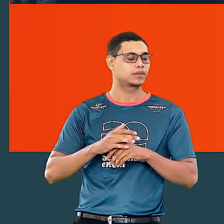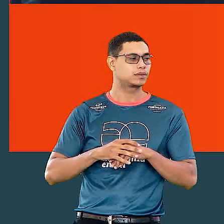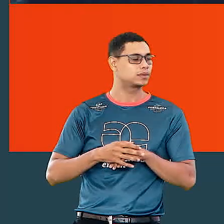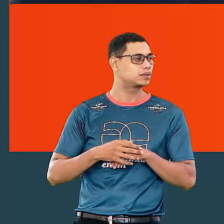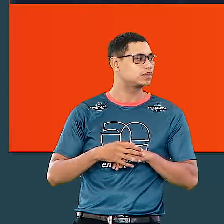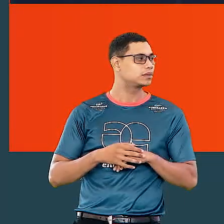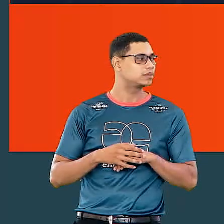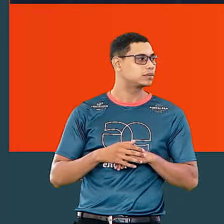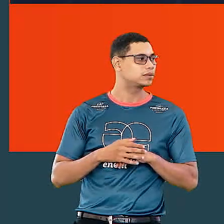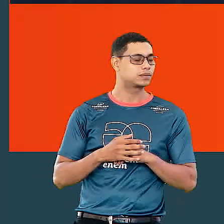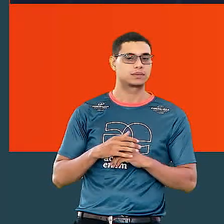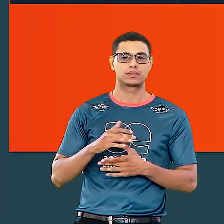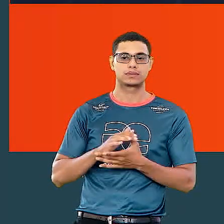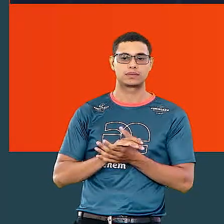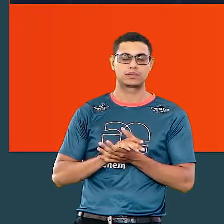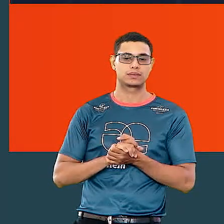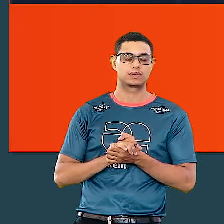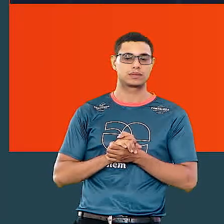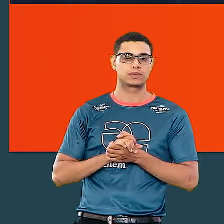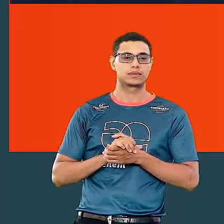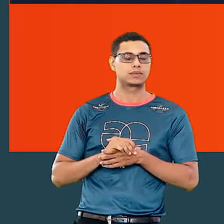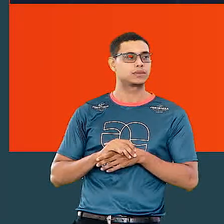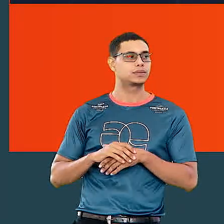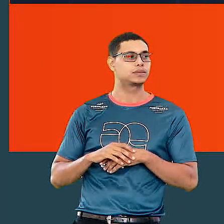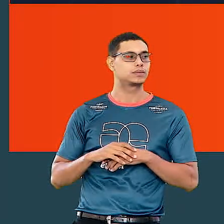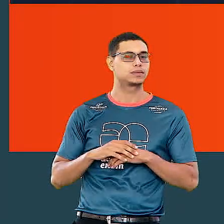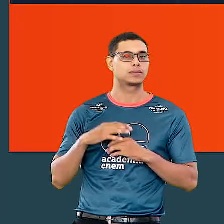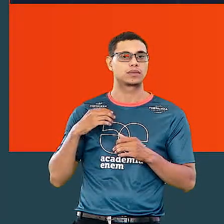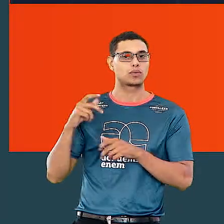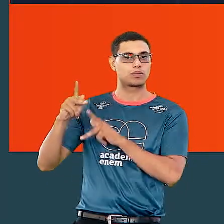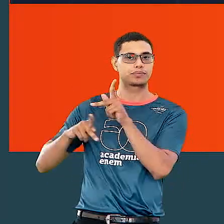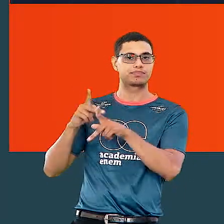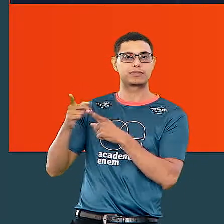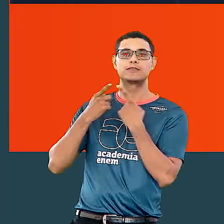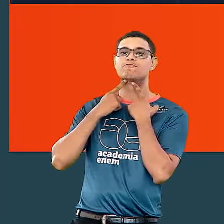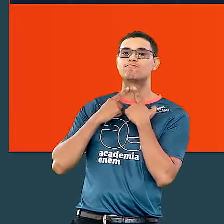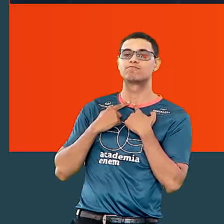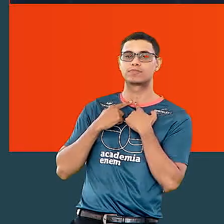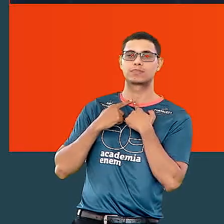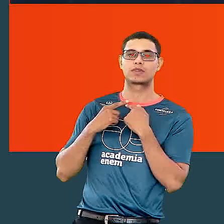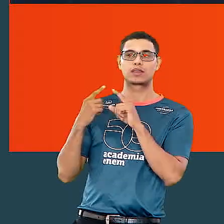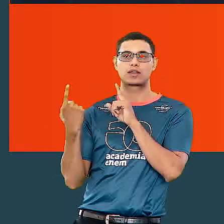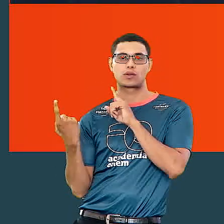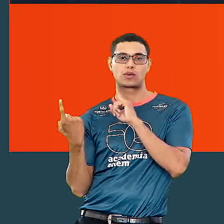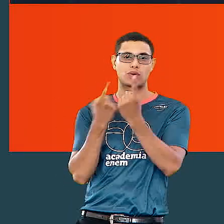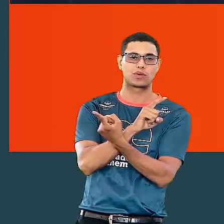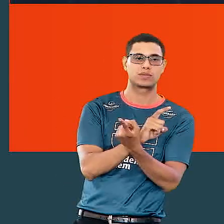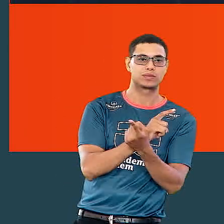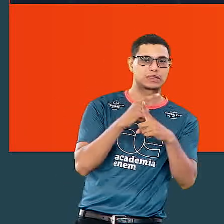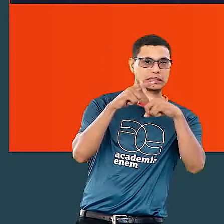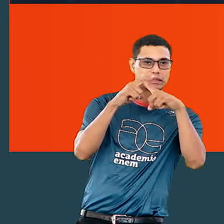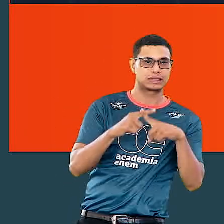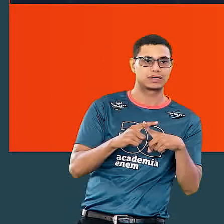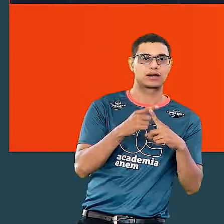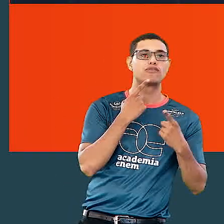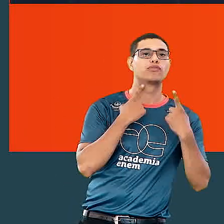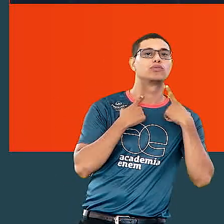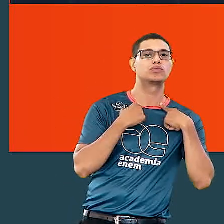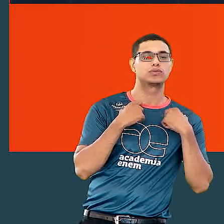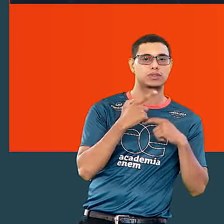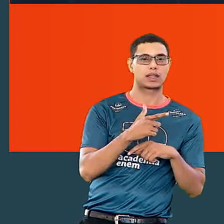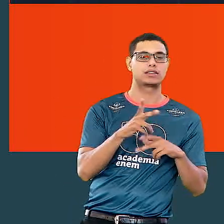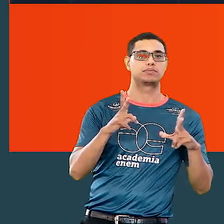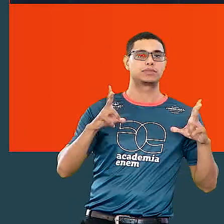sua vontade particular. Ó, a vontade do povo versus a vontade particular. Massa? Isso é